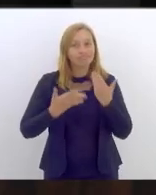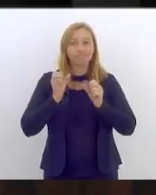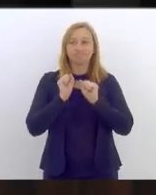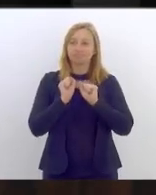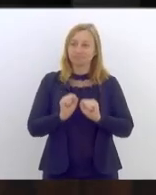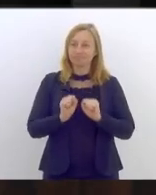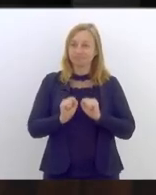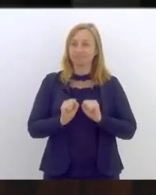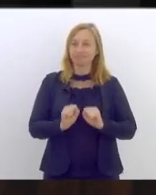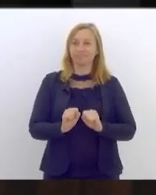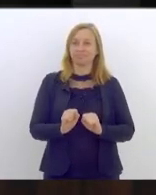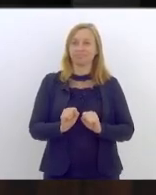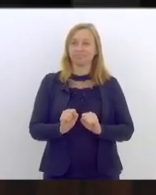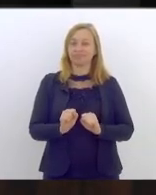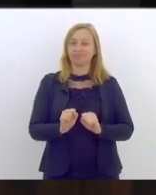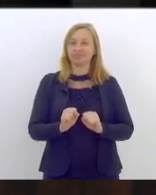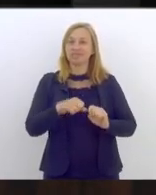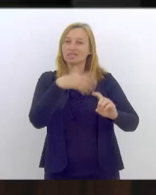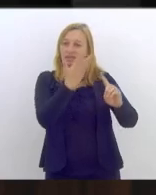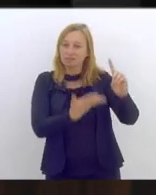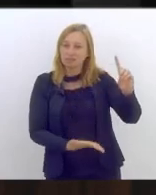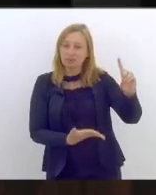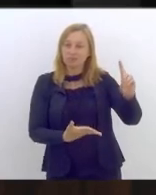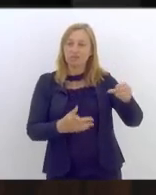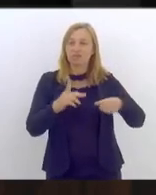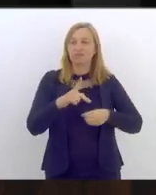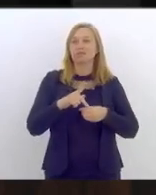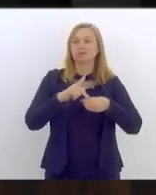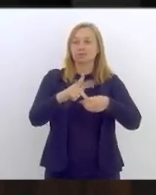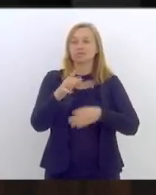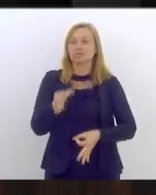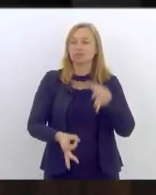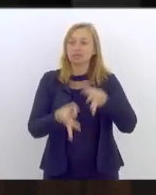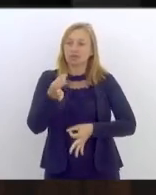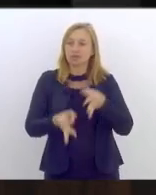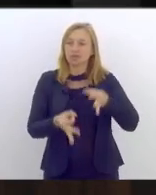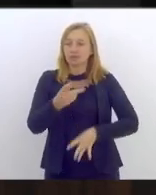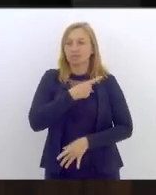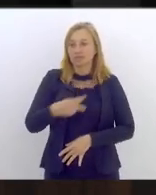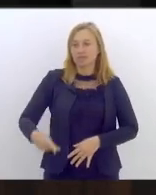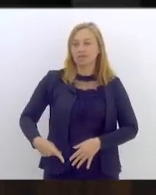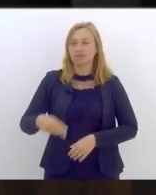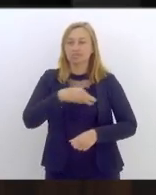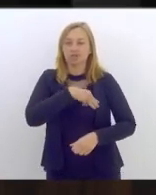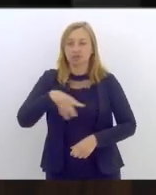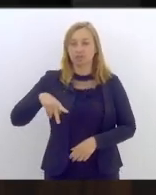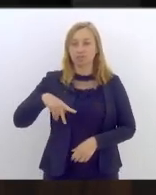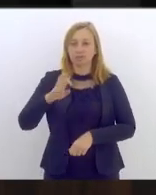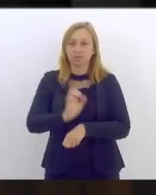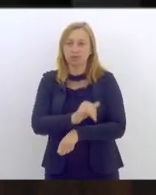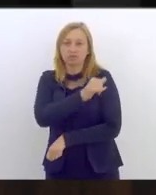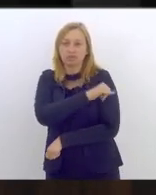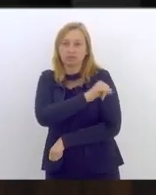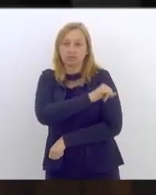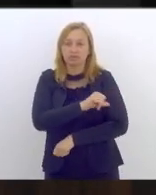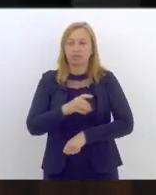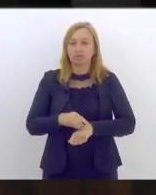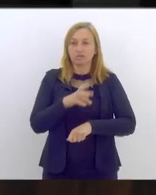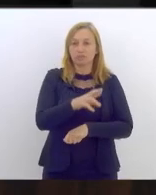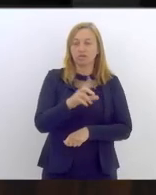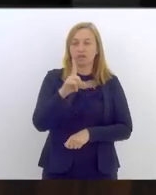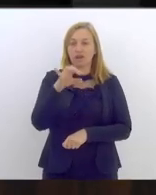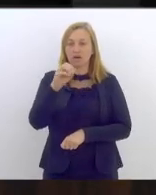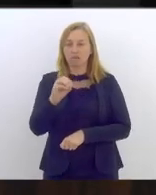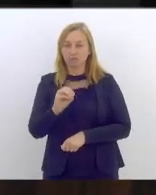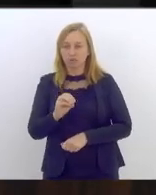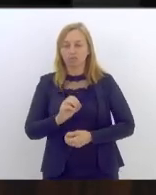poder realizar esta merecida homenagem ao Procurador de Justiça e Presidente da Associação do Ministério Público do Estado do Rio de Janeiro Dr Cláudio Henrique